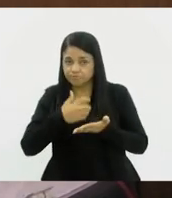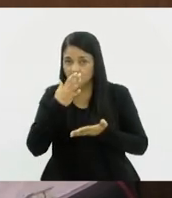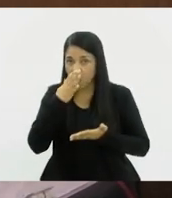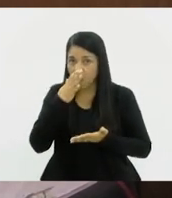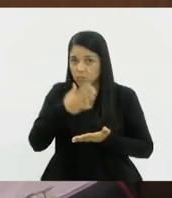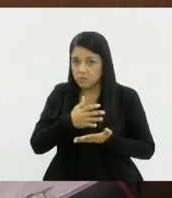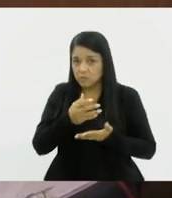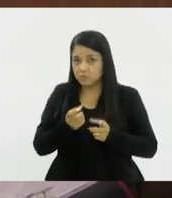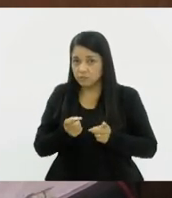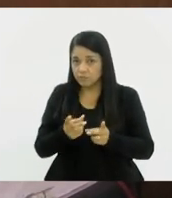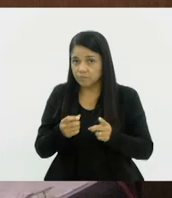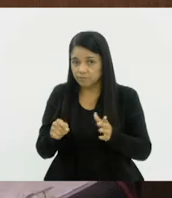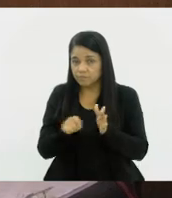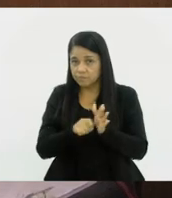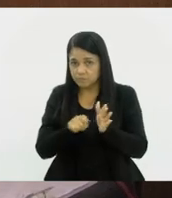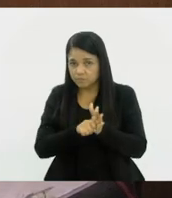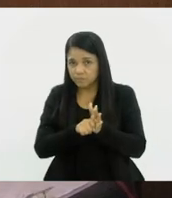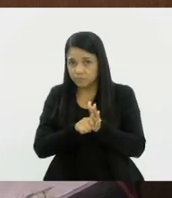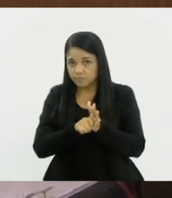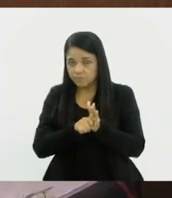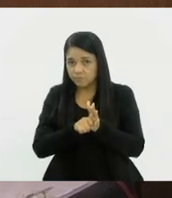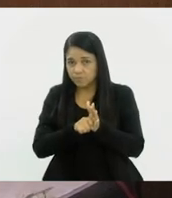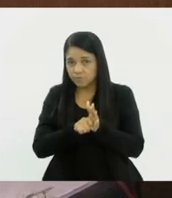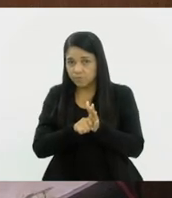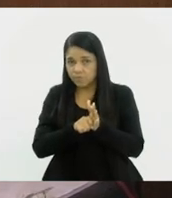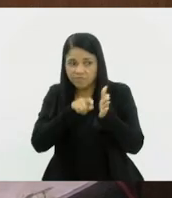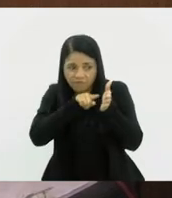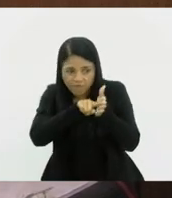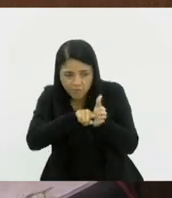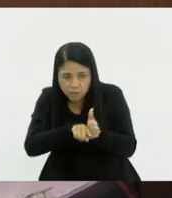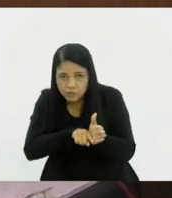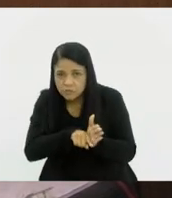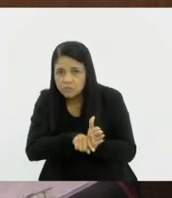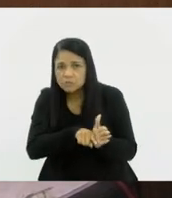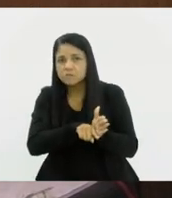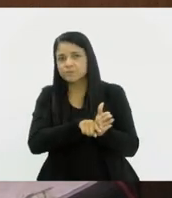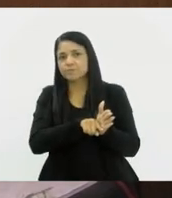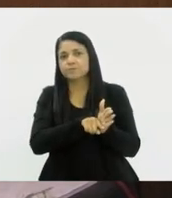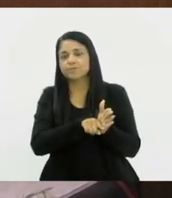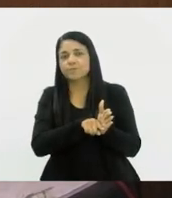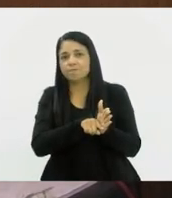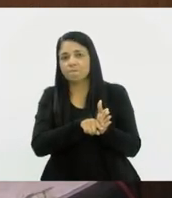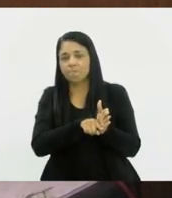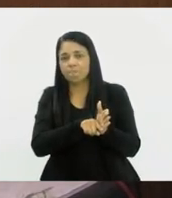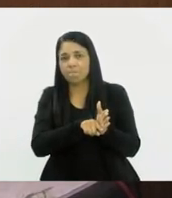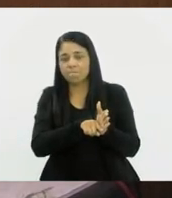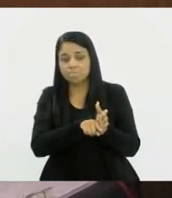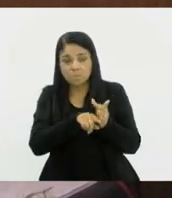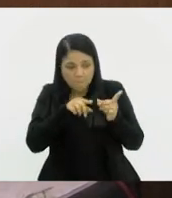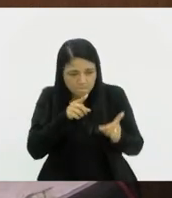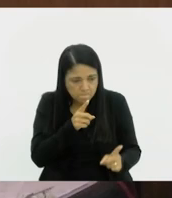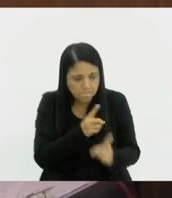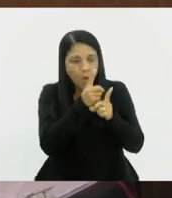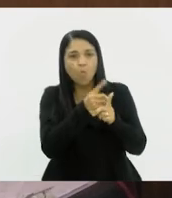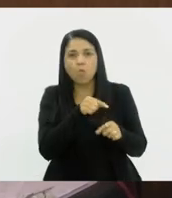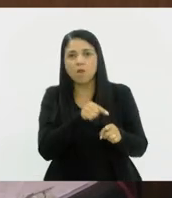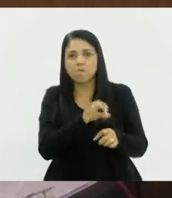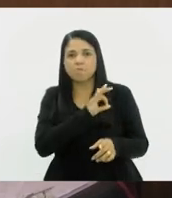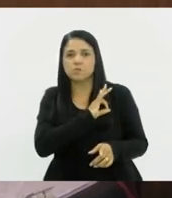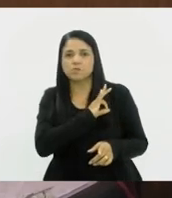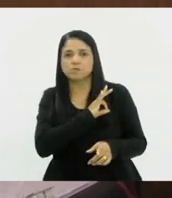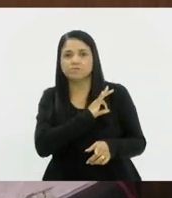tráfico mediante mediante investigação flagrante não poderia ser uma justificativa